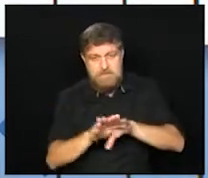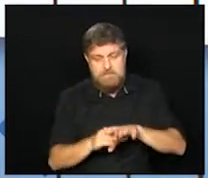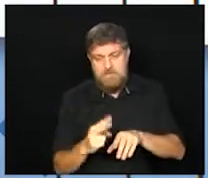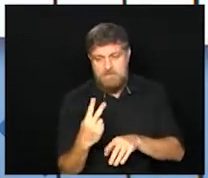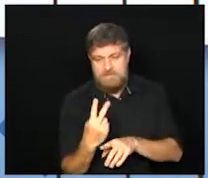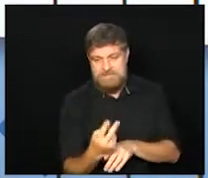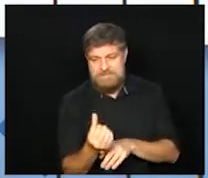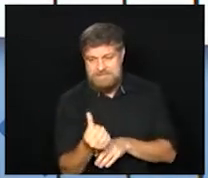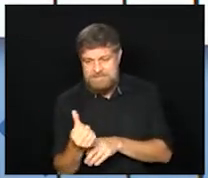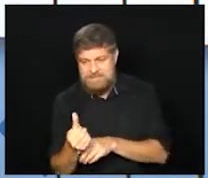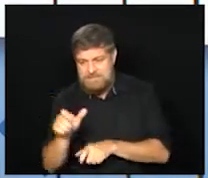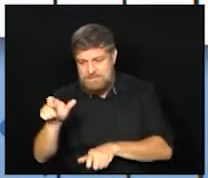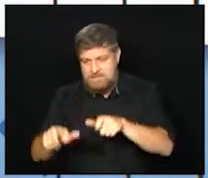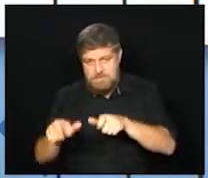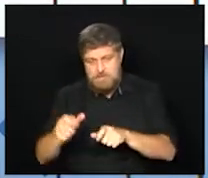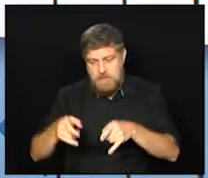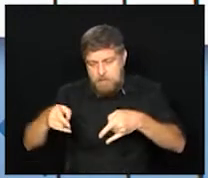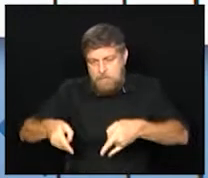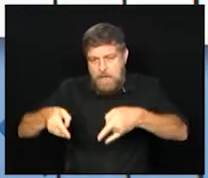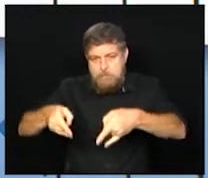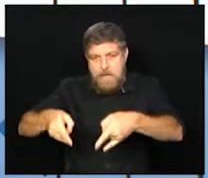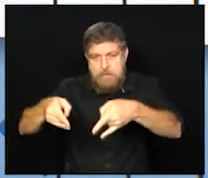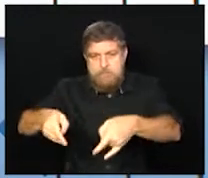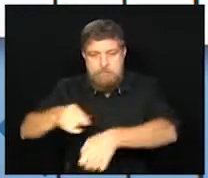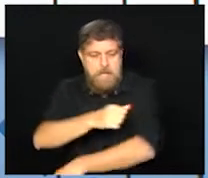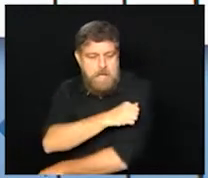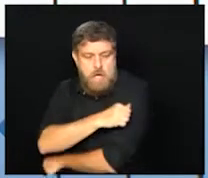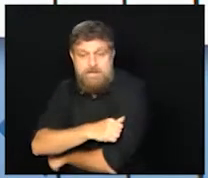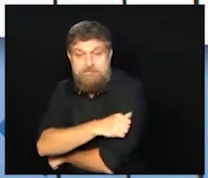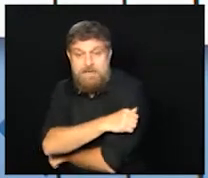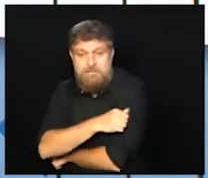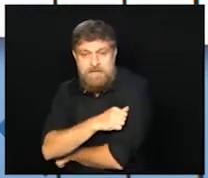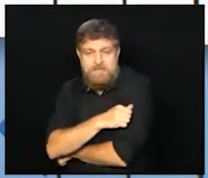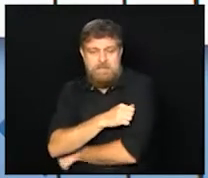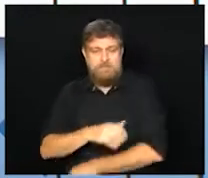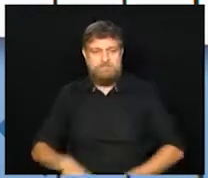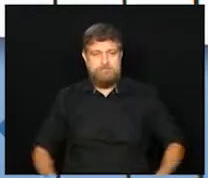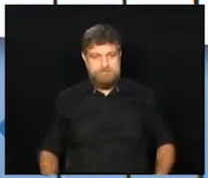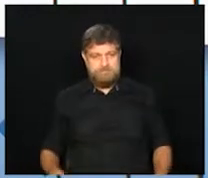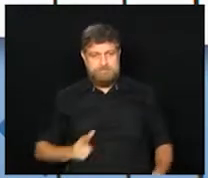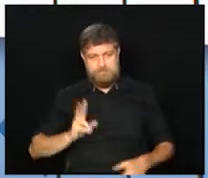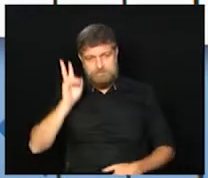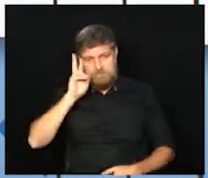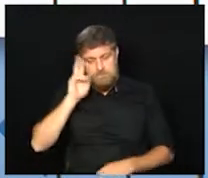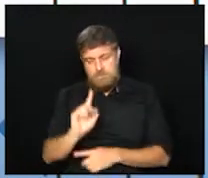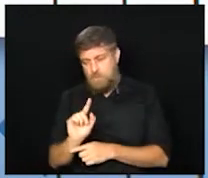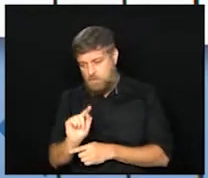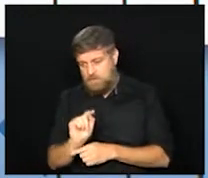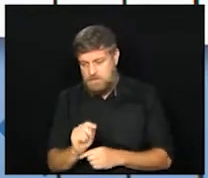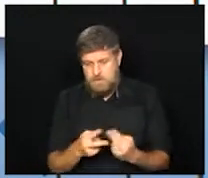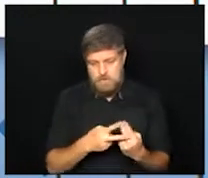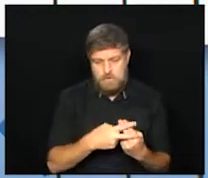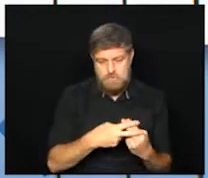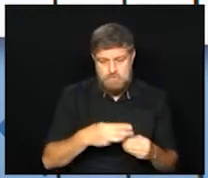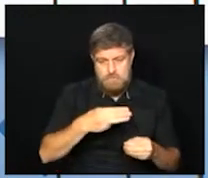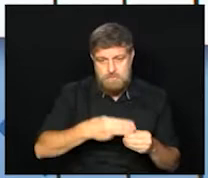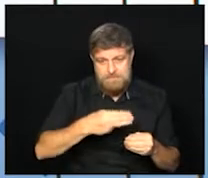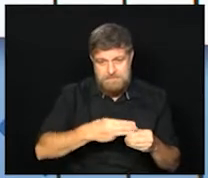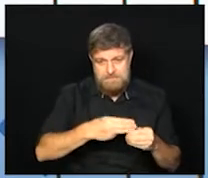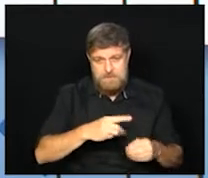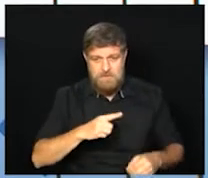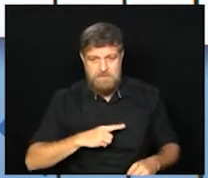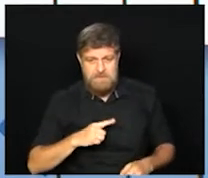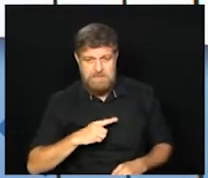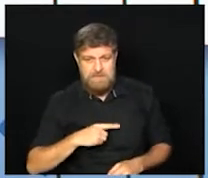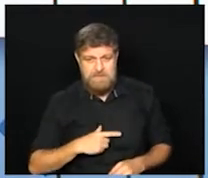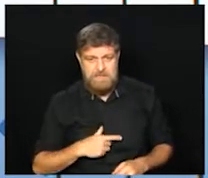266 pacientes estavam internados em leitos de enfermaria. Lembrando, que no SUS municipal, a gente teve aí mais